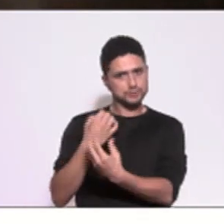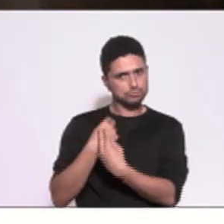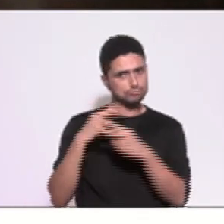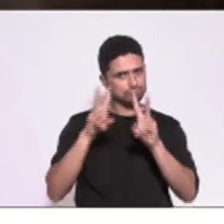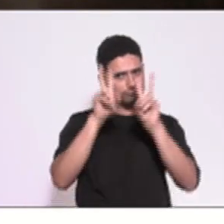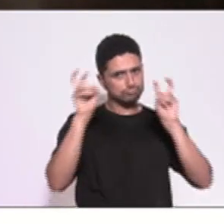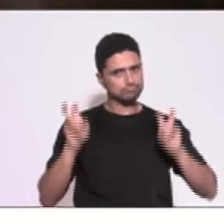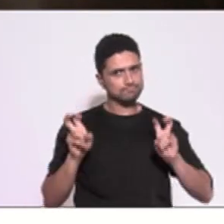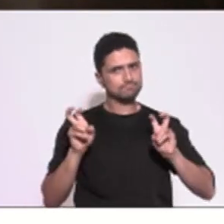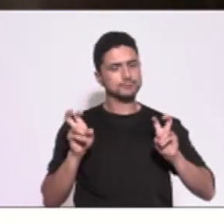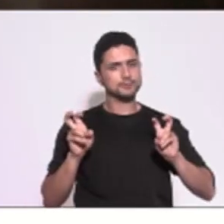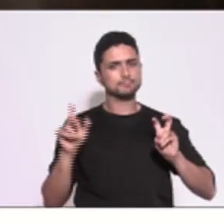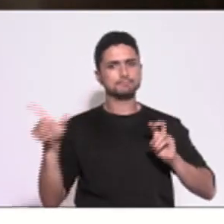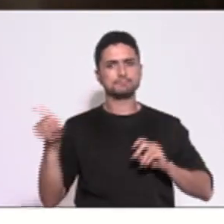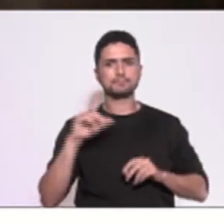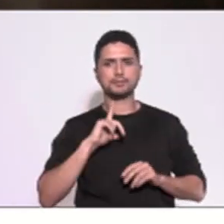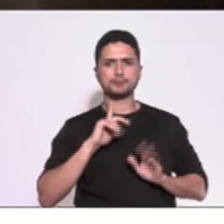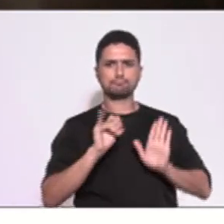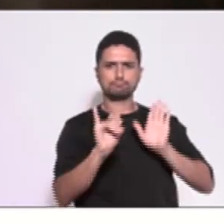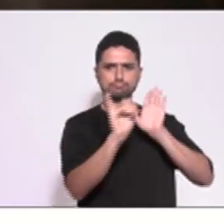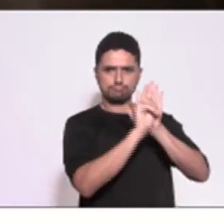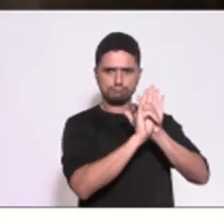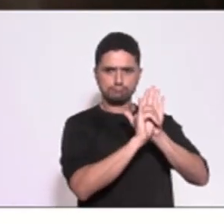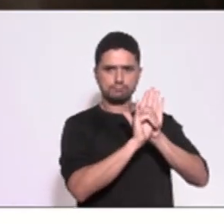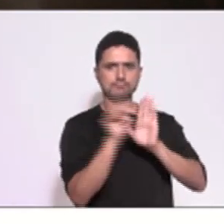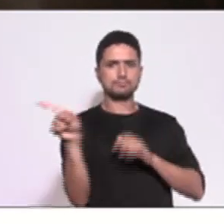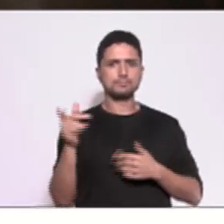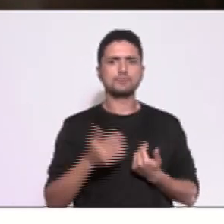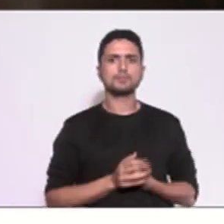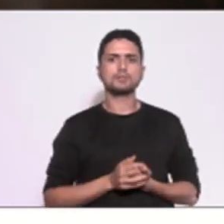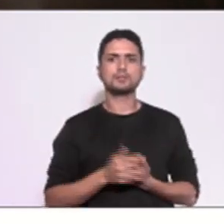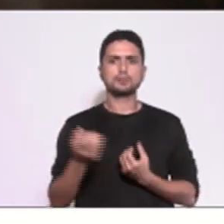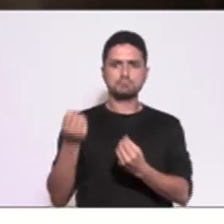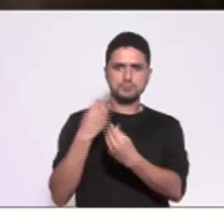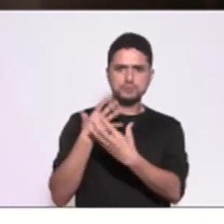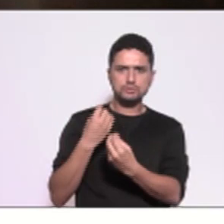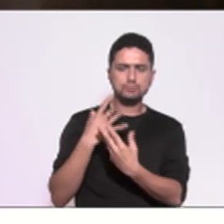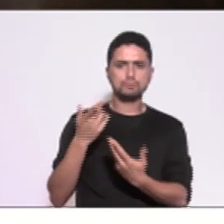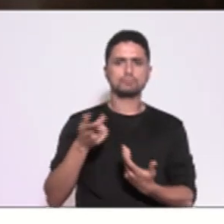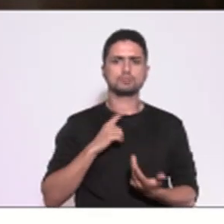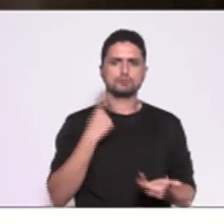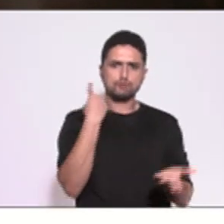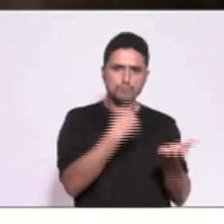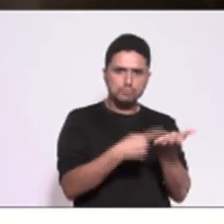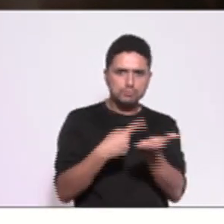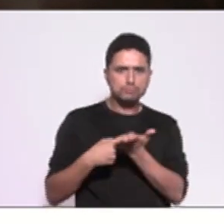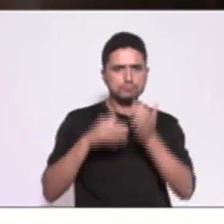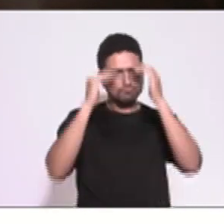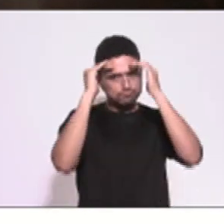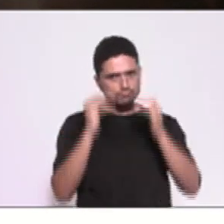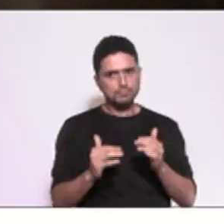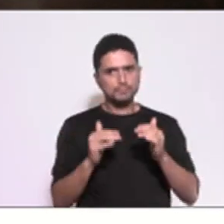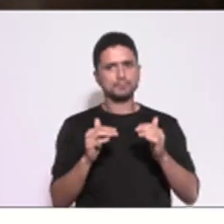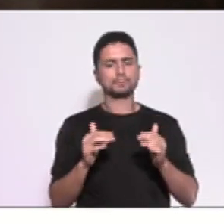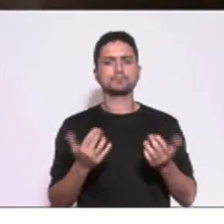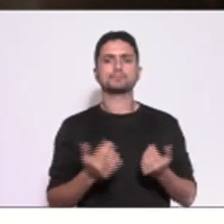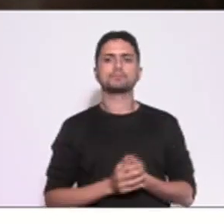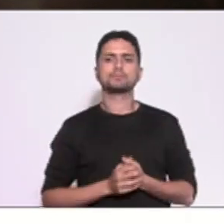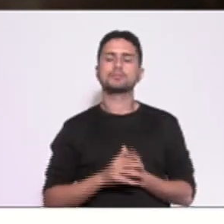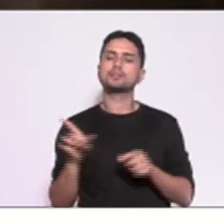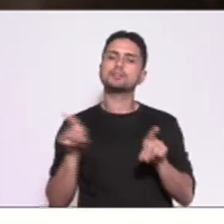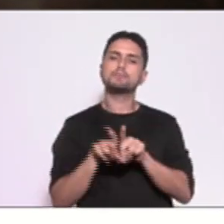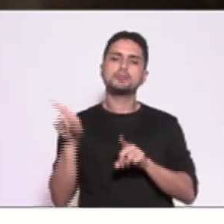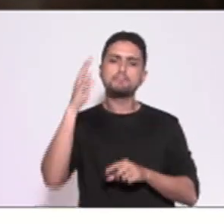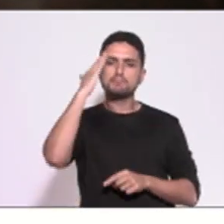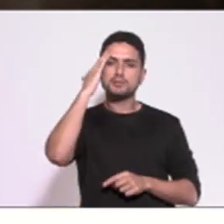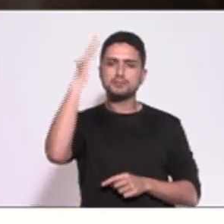integridade. Me ensinou sim a cumprir compromissos, a ser pontual, mas principalmente me ensinou a